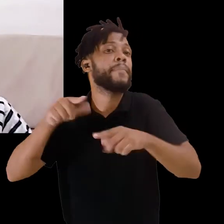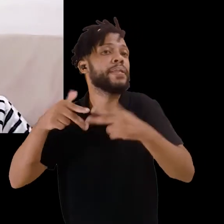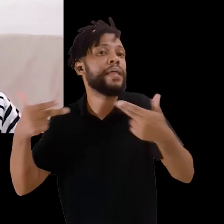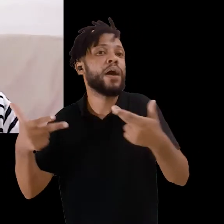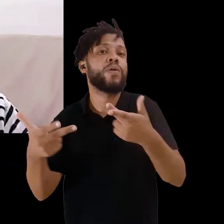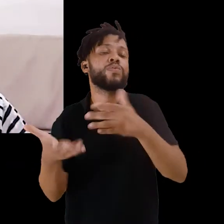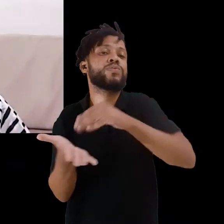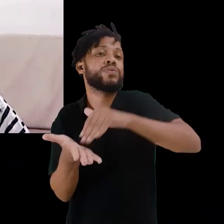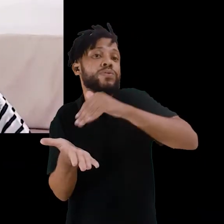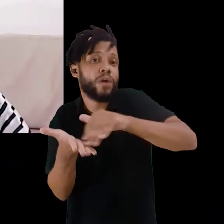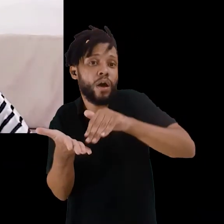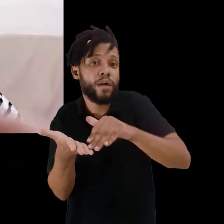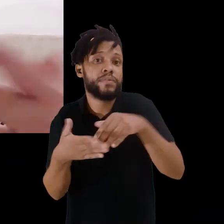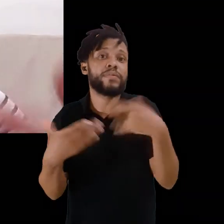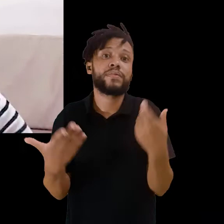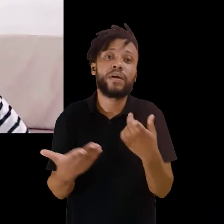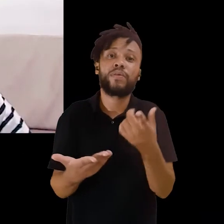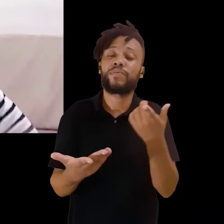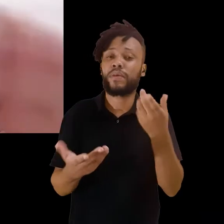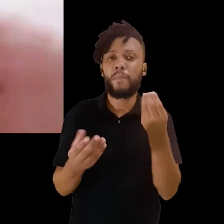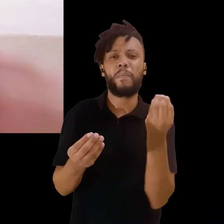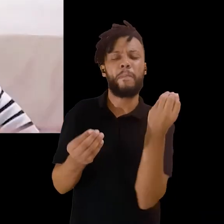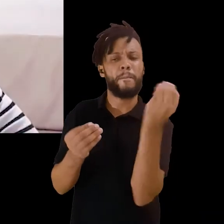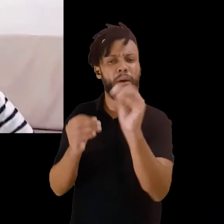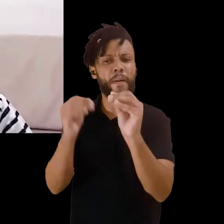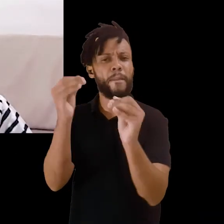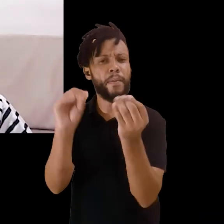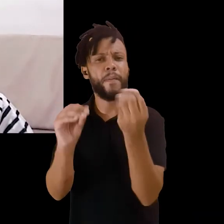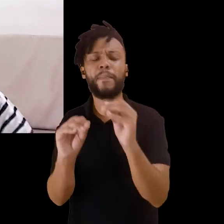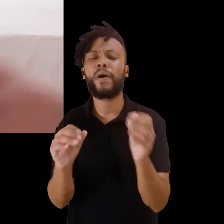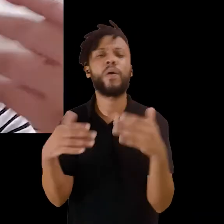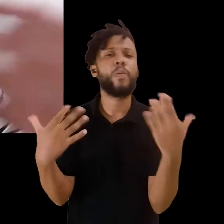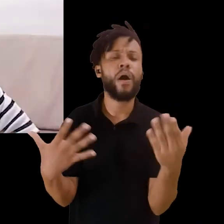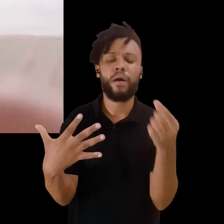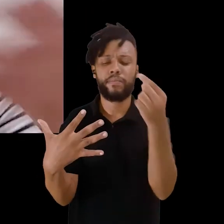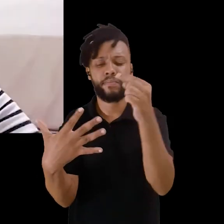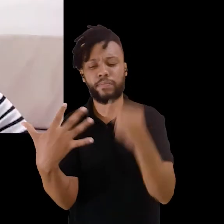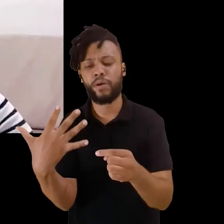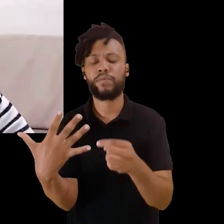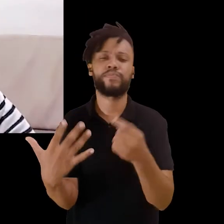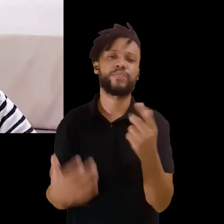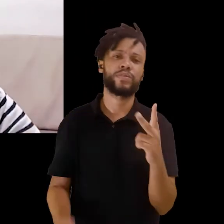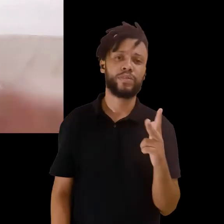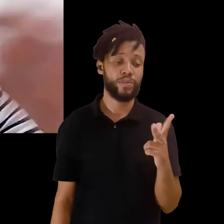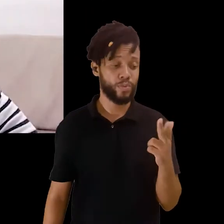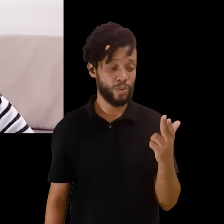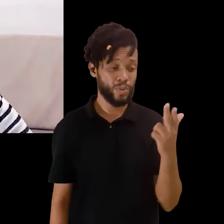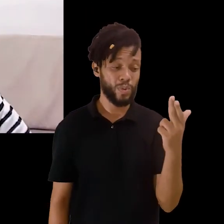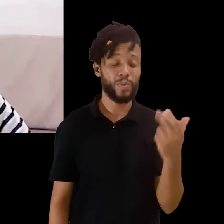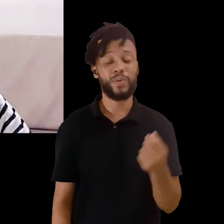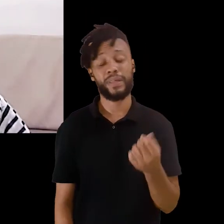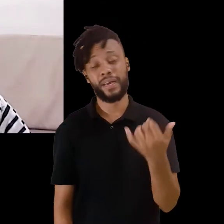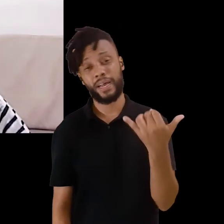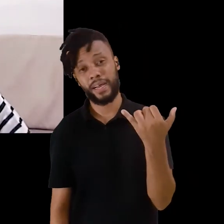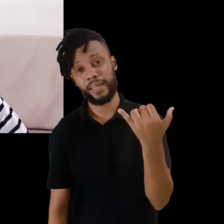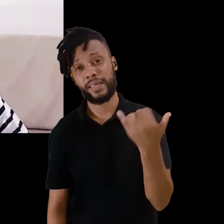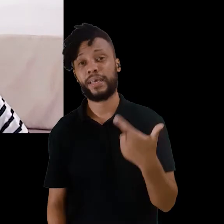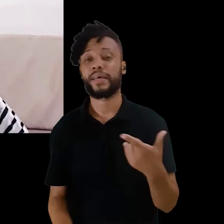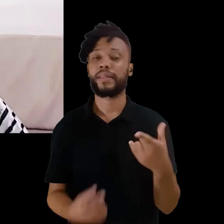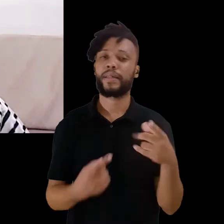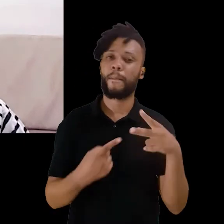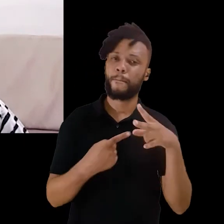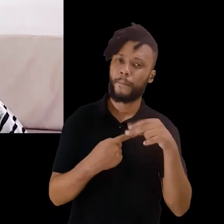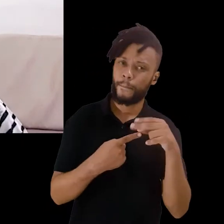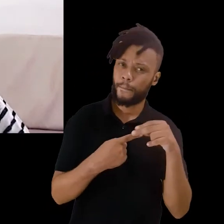material de escritório. Então, procurar colocar mesmo quais são os itens, tesoura, caneta, papel para impressora, tinta